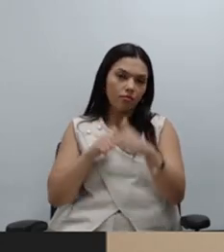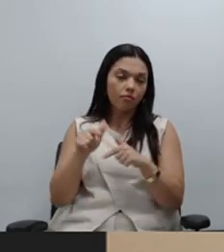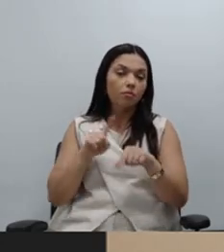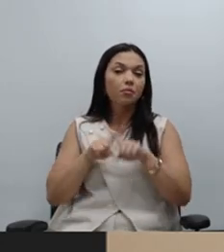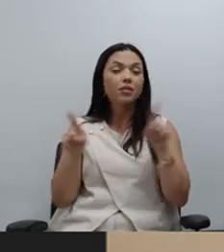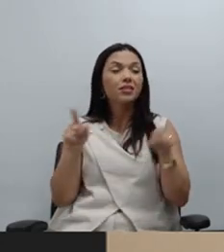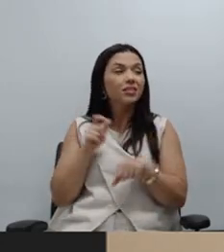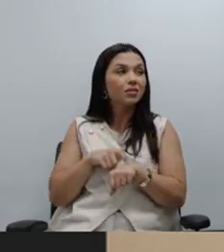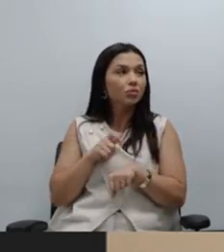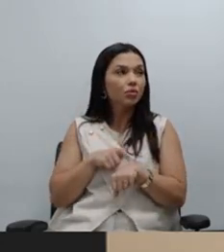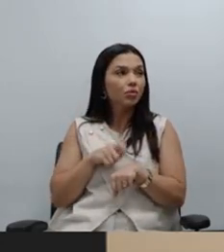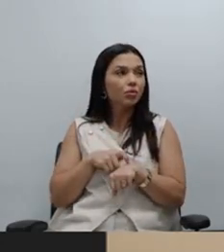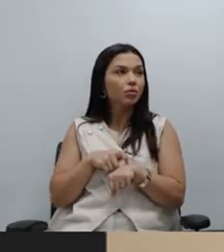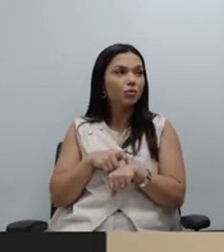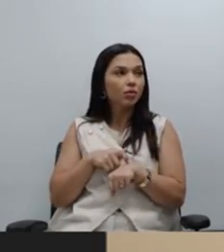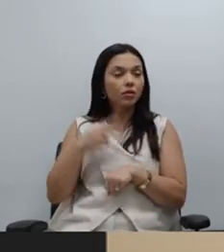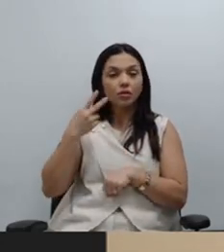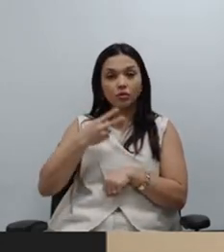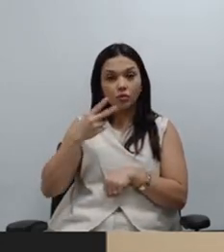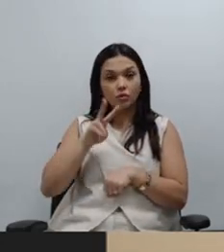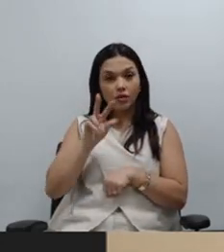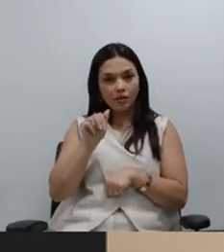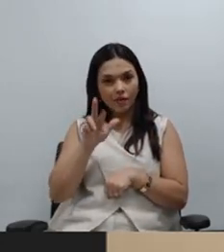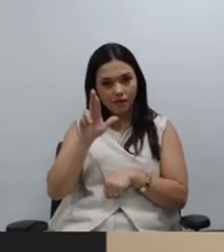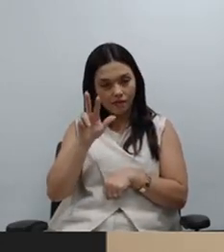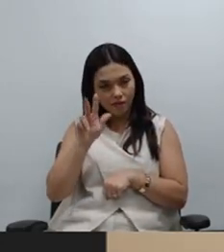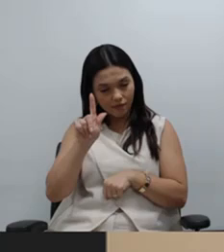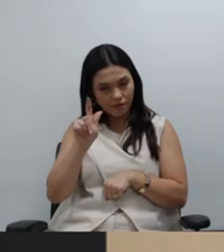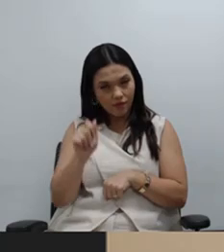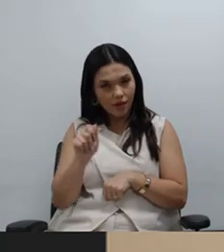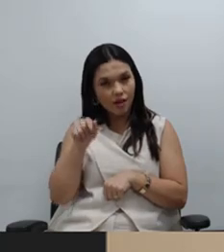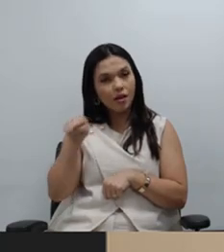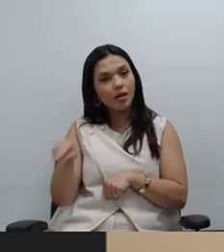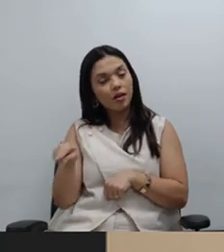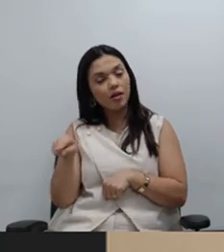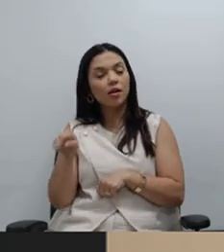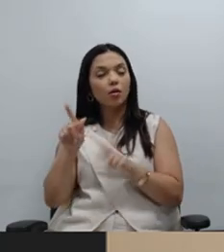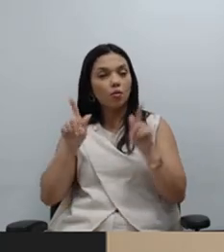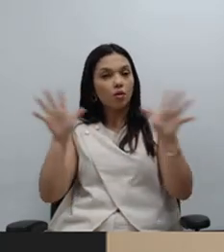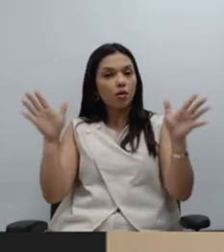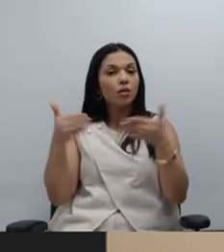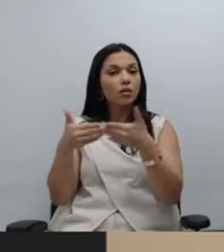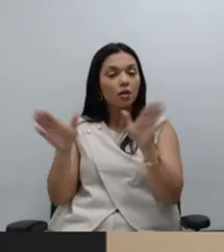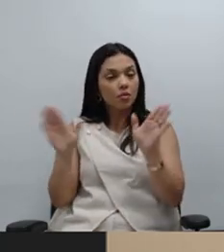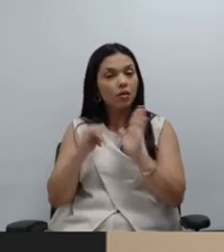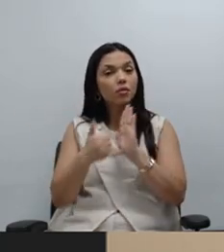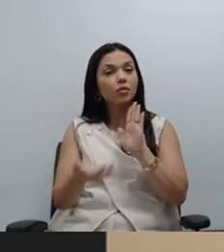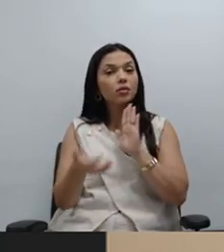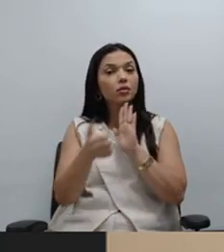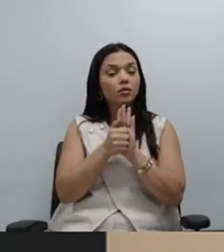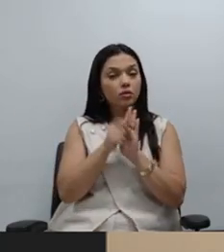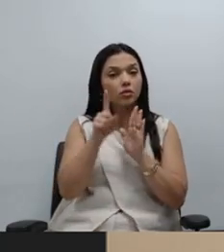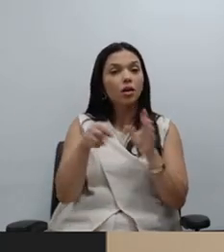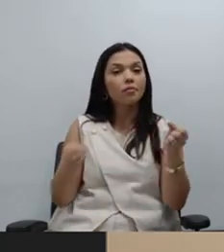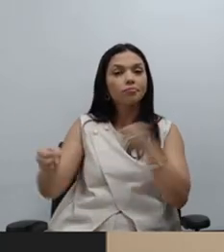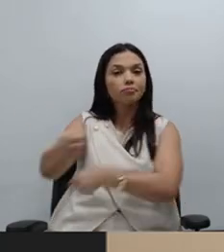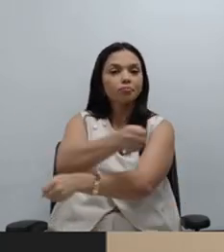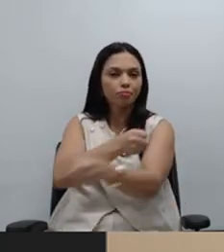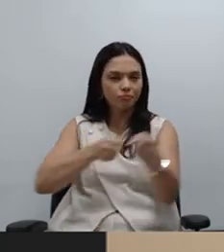momento, a segunda vaga das quintas-feiras do SIC Guarulhos está aberta no ato de inscrição para vagas